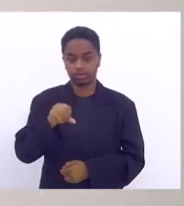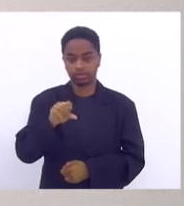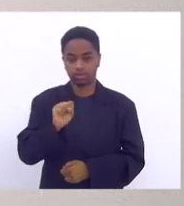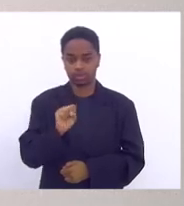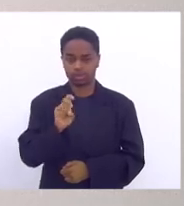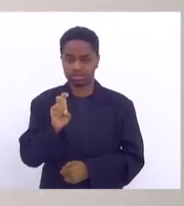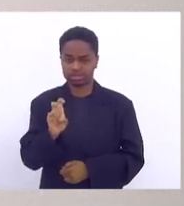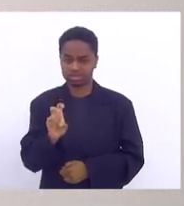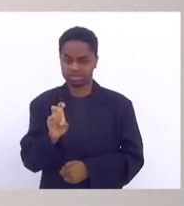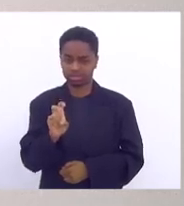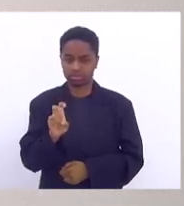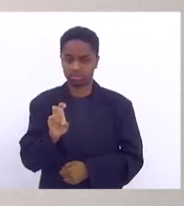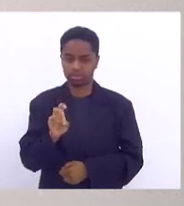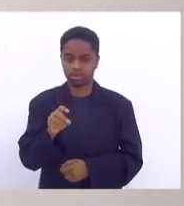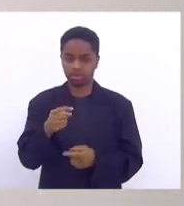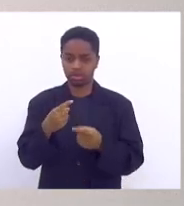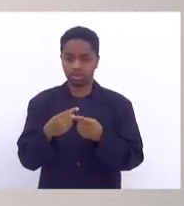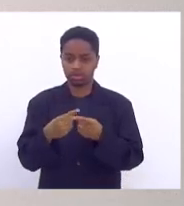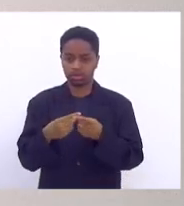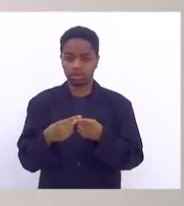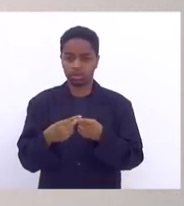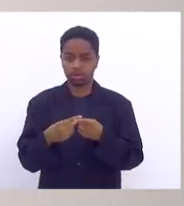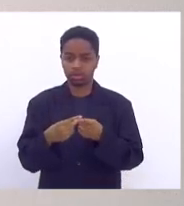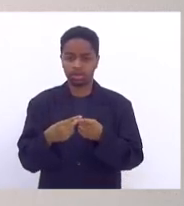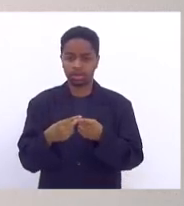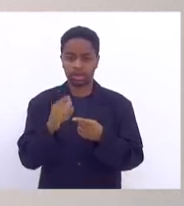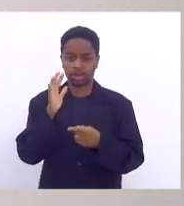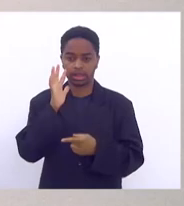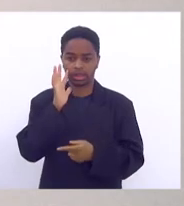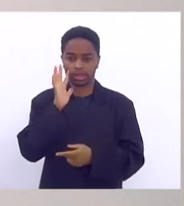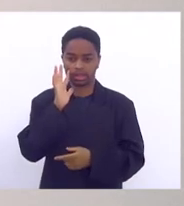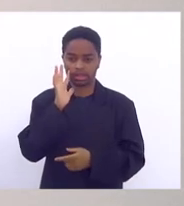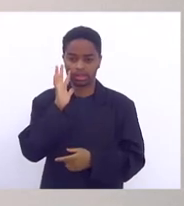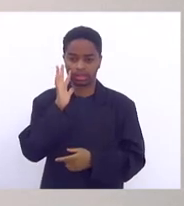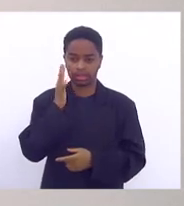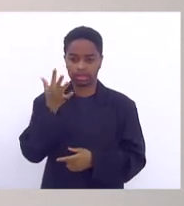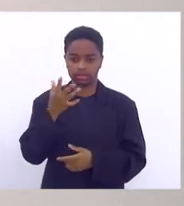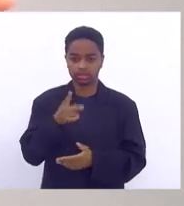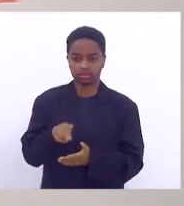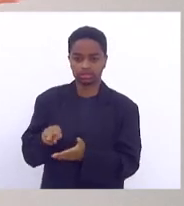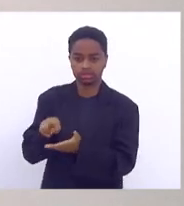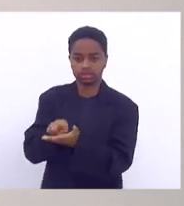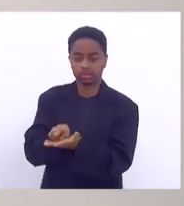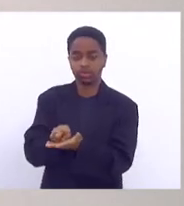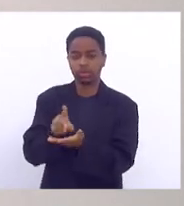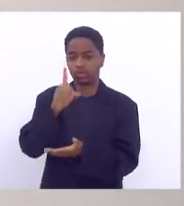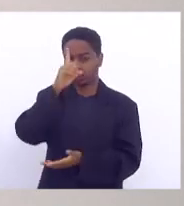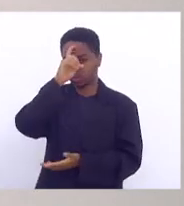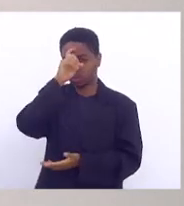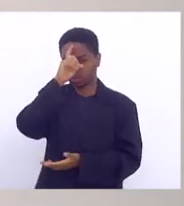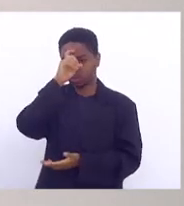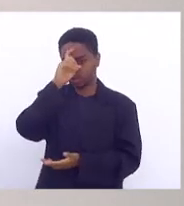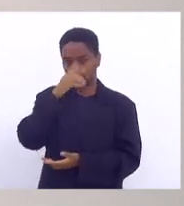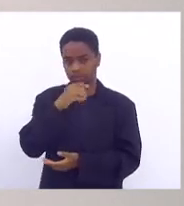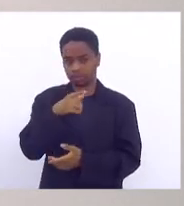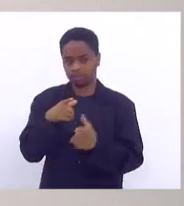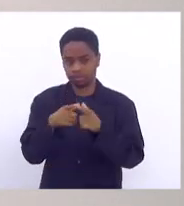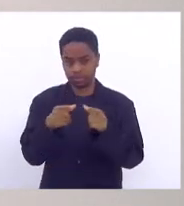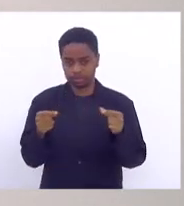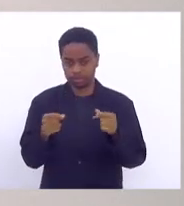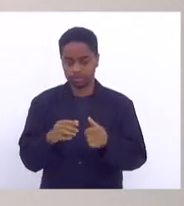1985 quando ele se decide se internar no Hospital de Base de